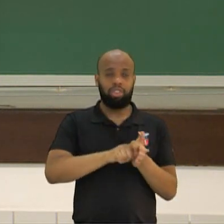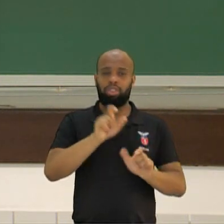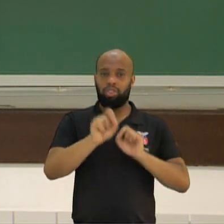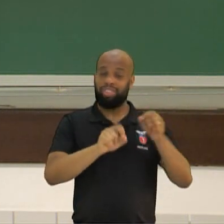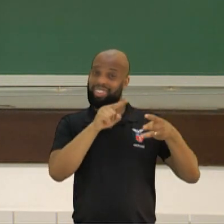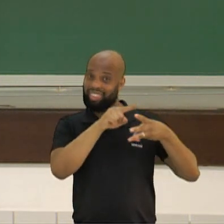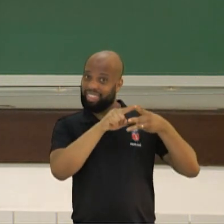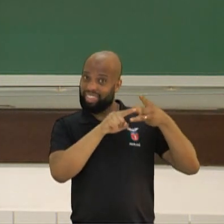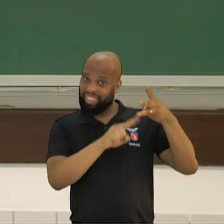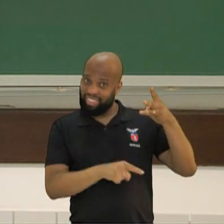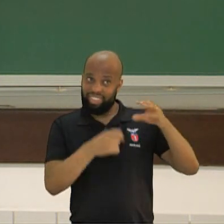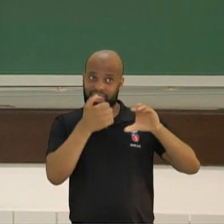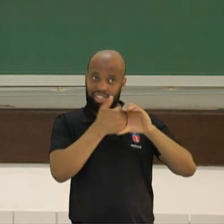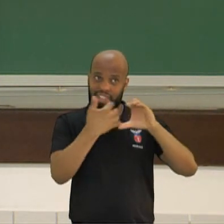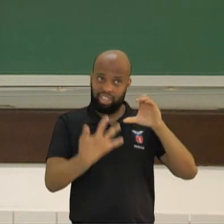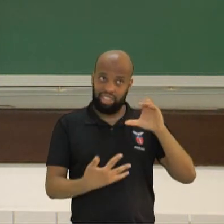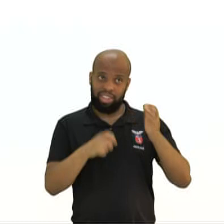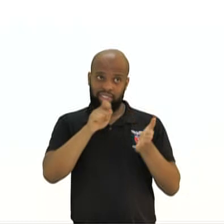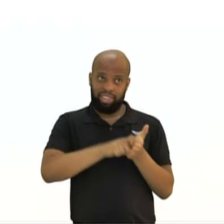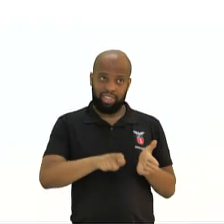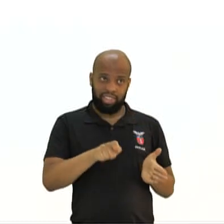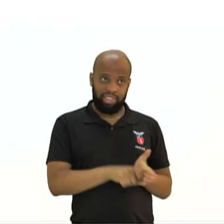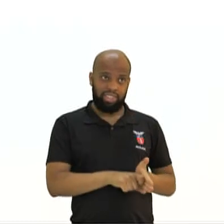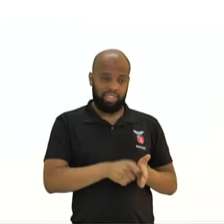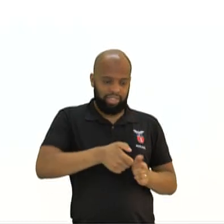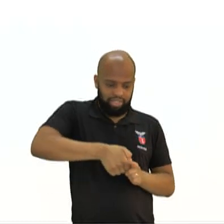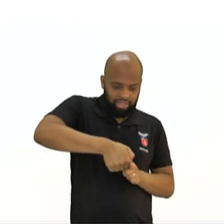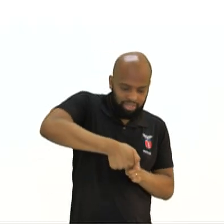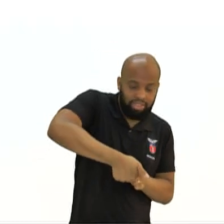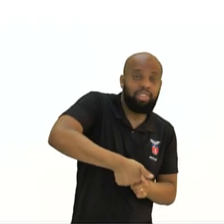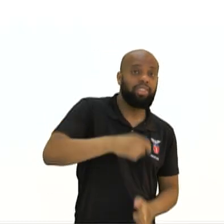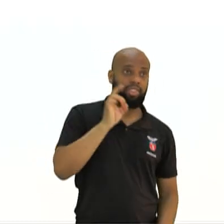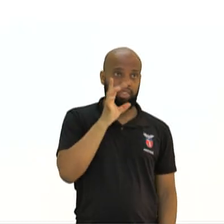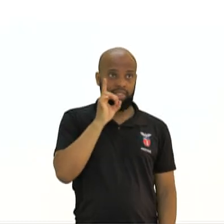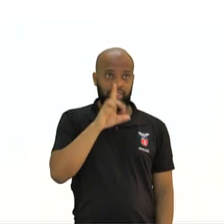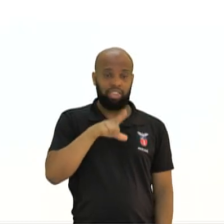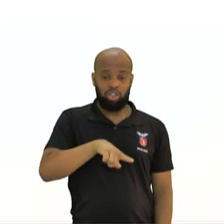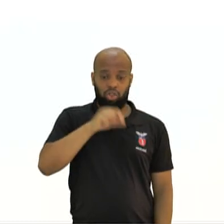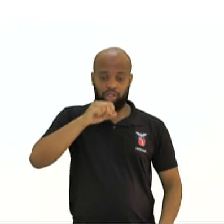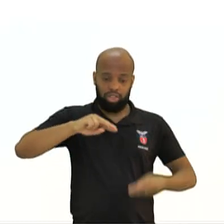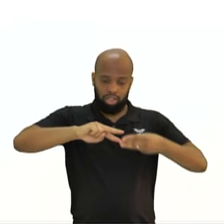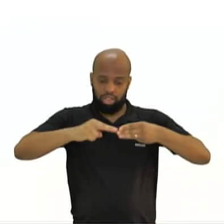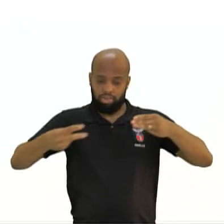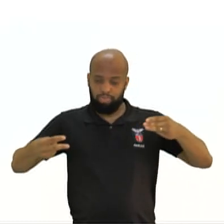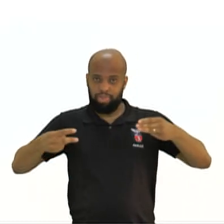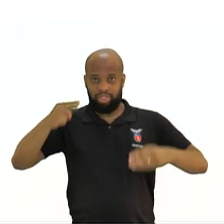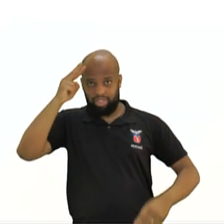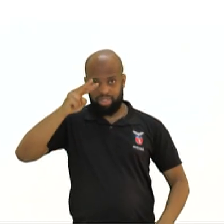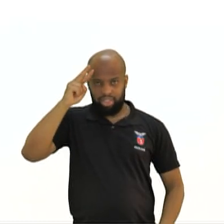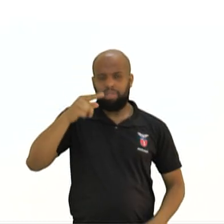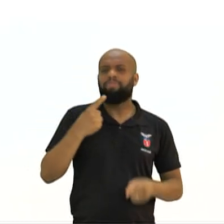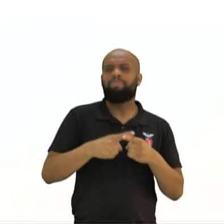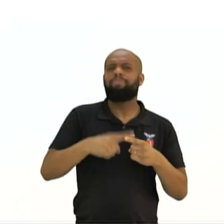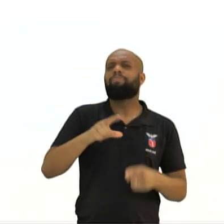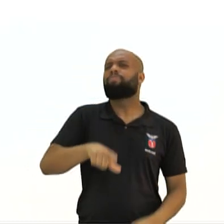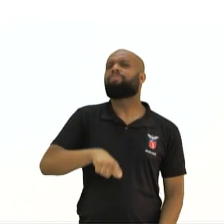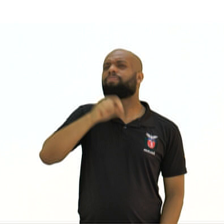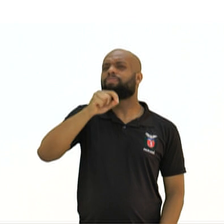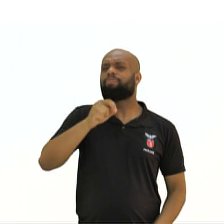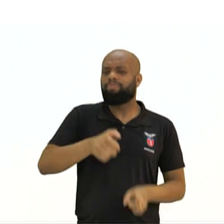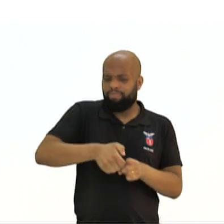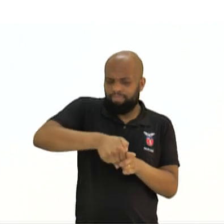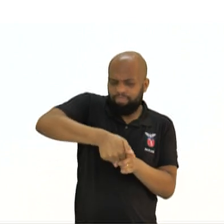gente continuar. Cite 3 características das ervilhas escolhidas por Mendel. Lembra que eu falei? Por que ele escolheu as